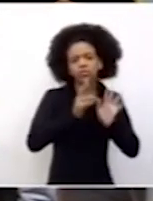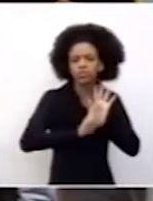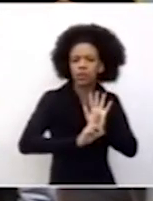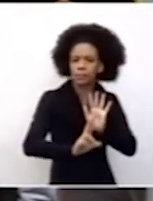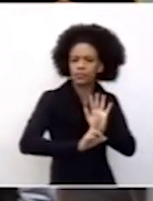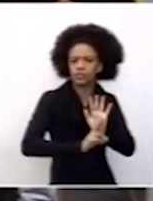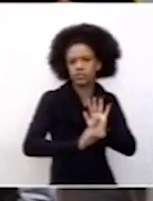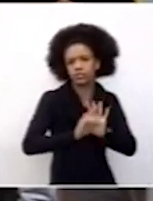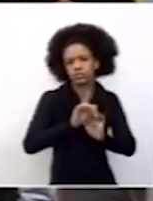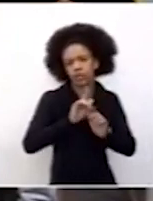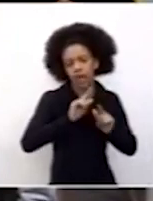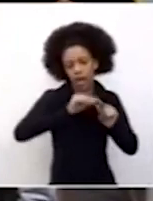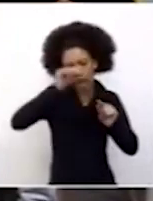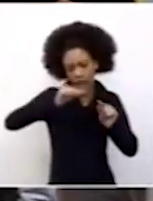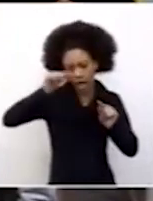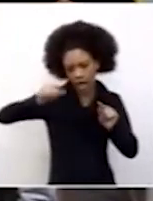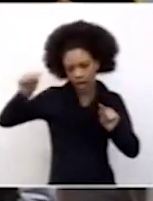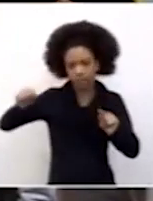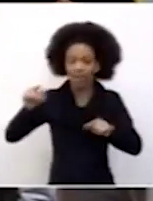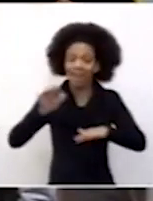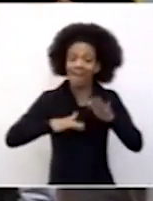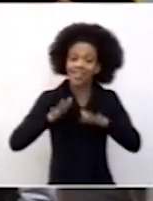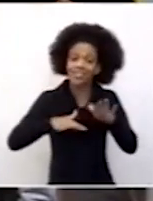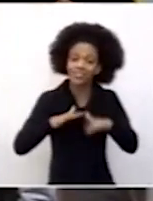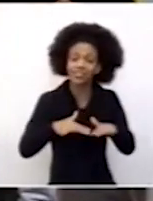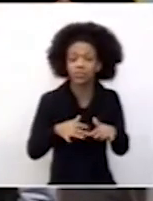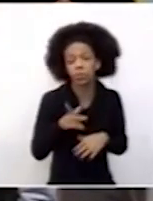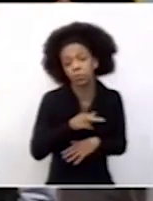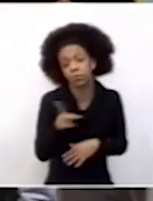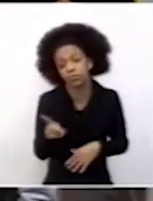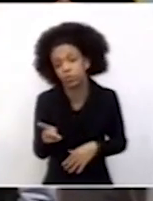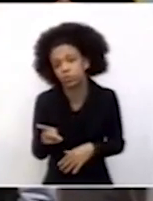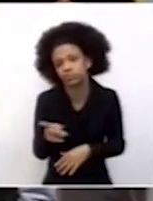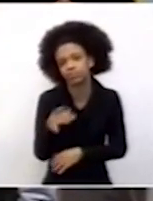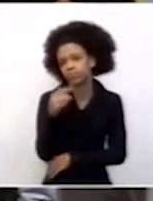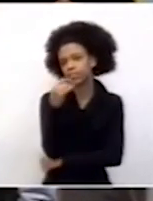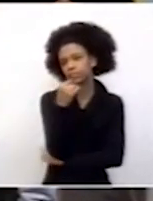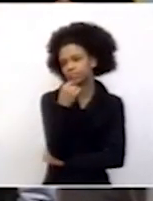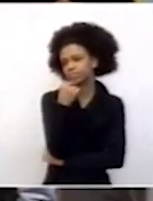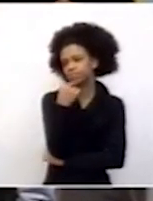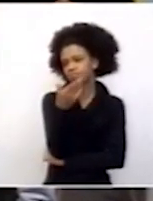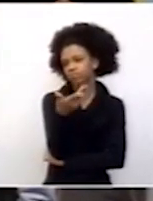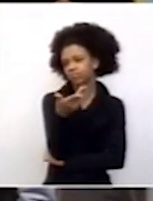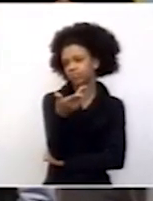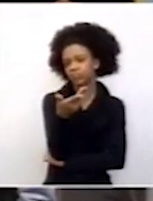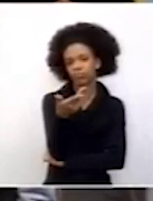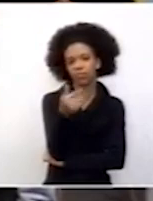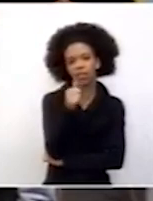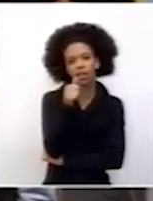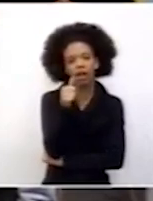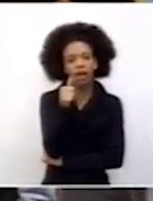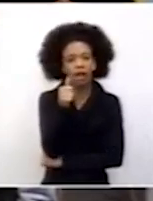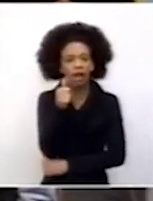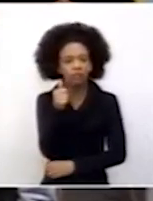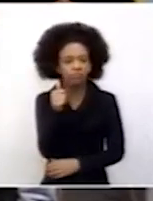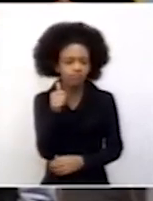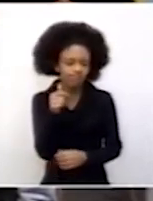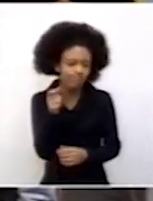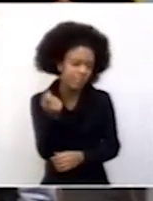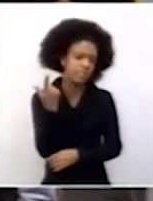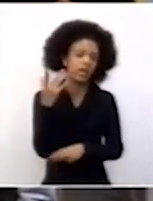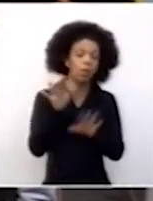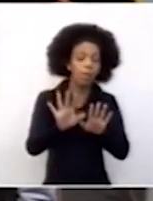representações gráficas, né, às vezes o professor, né, não de forma assim, assim um pouco assim abstrata, mas sim uma leitura